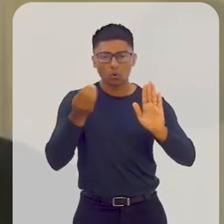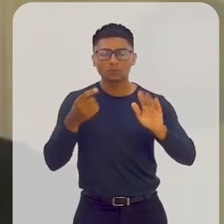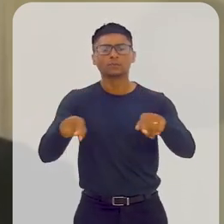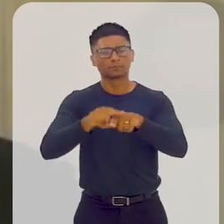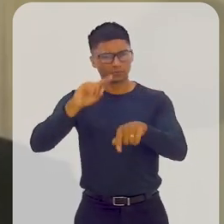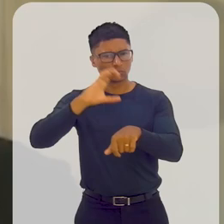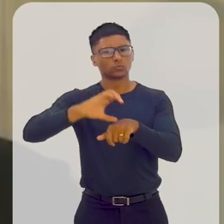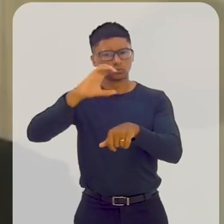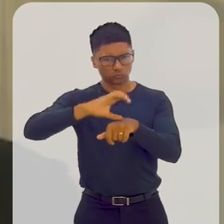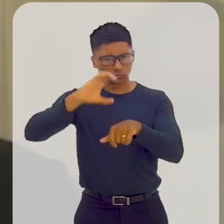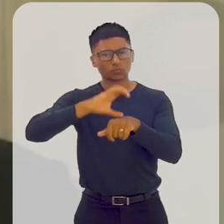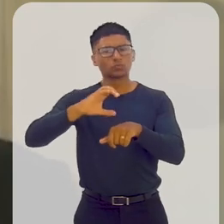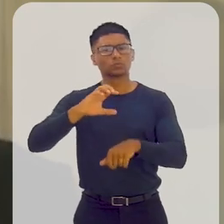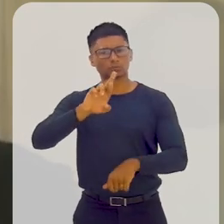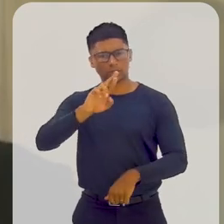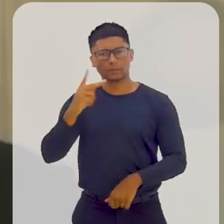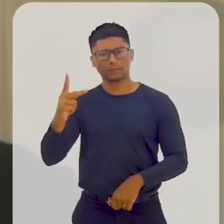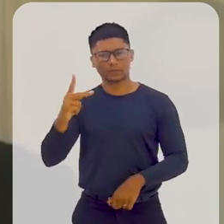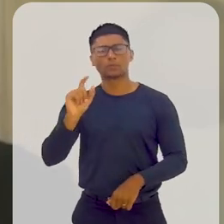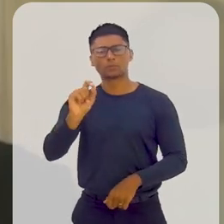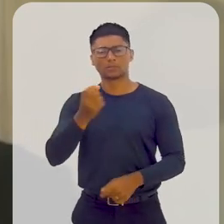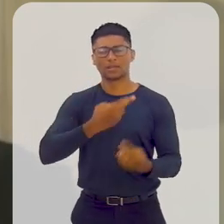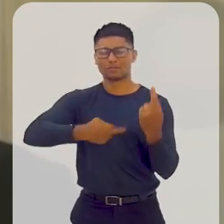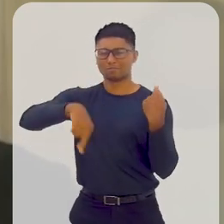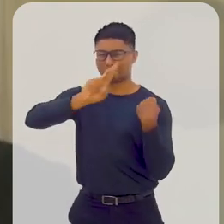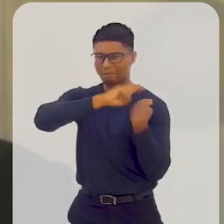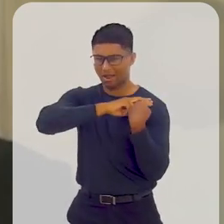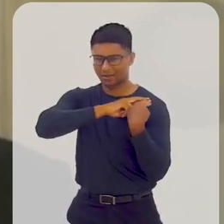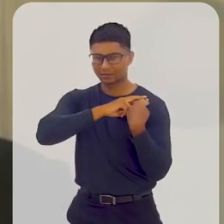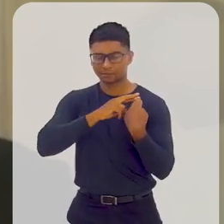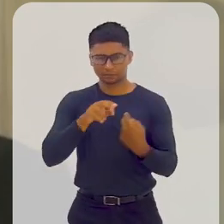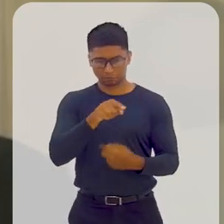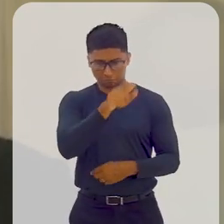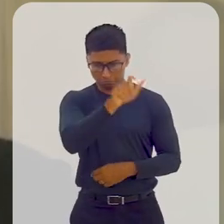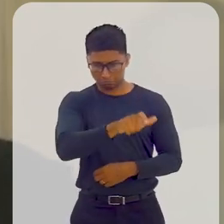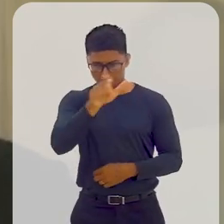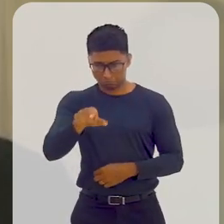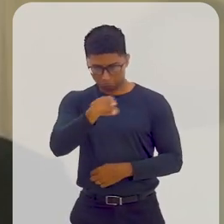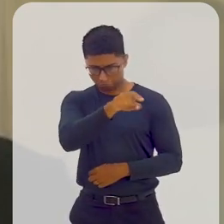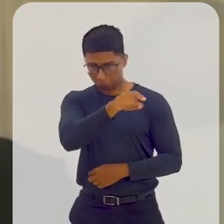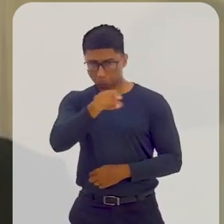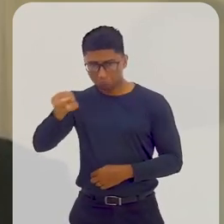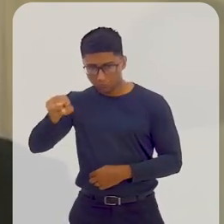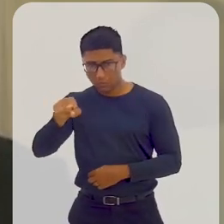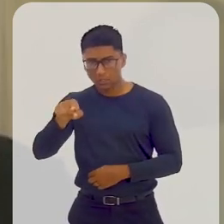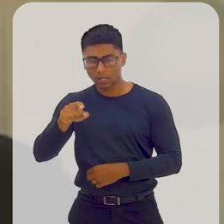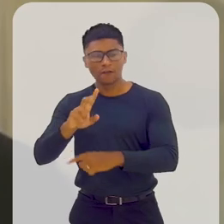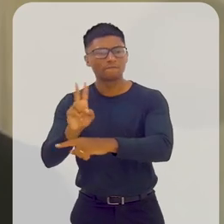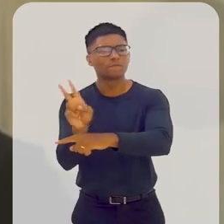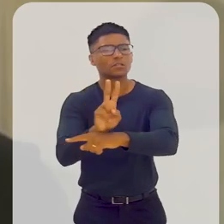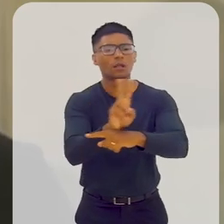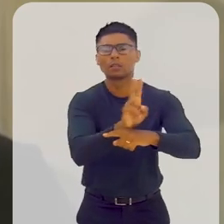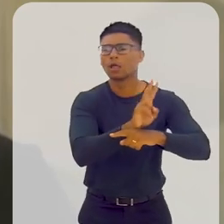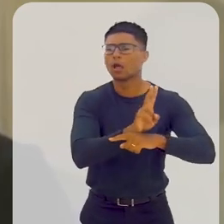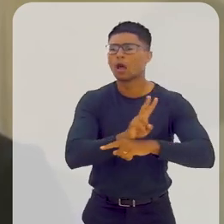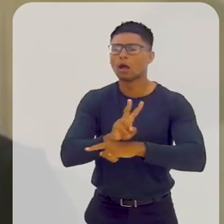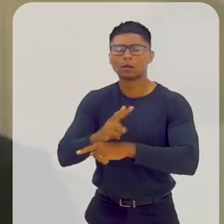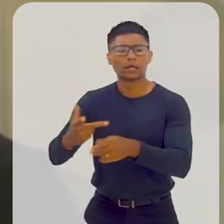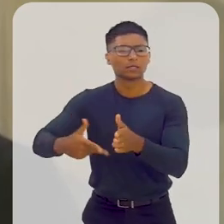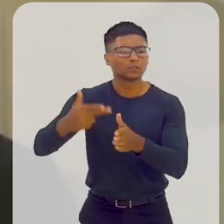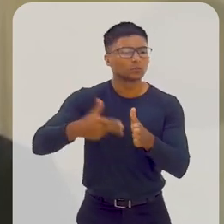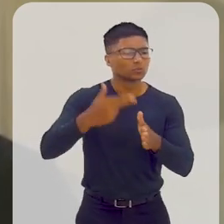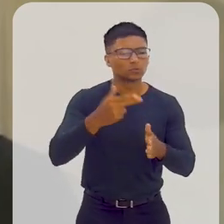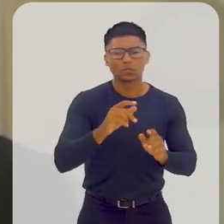nós temos os nossos cursos de RT, de responsabilidade técnica, tá? Que prepara o colega para fiscalizar